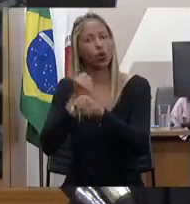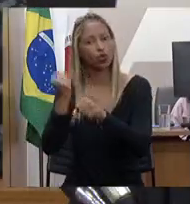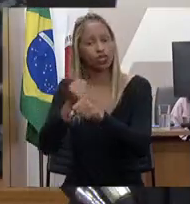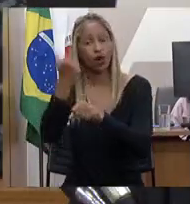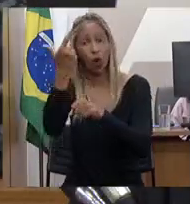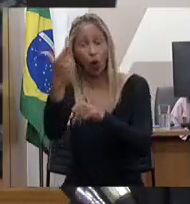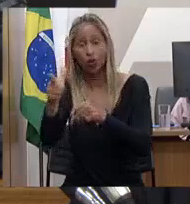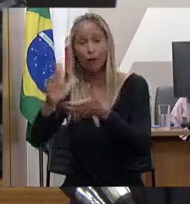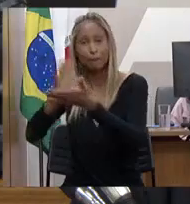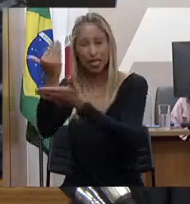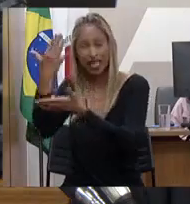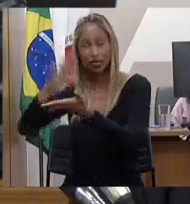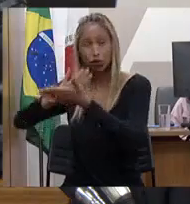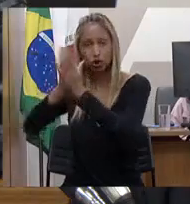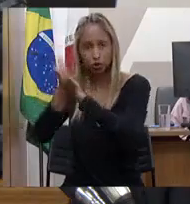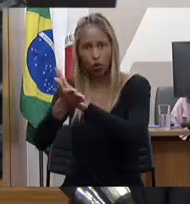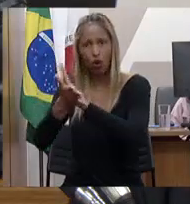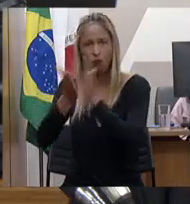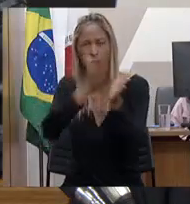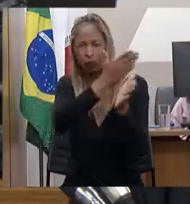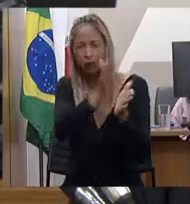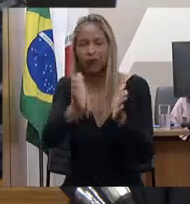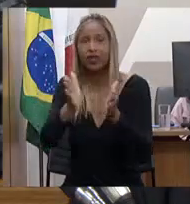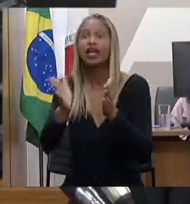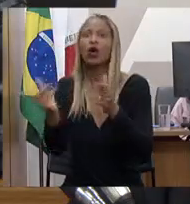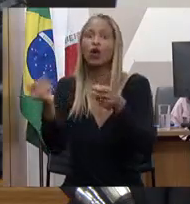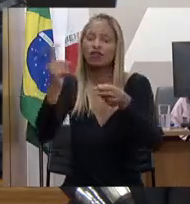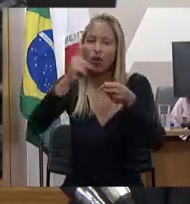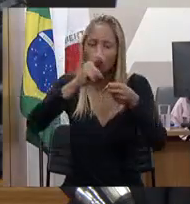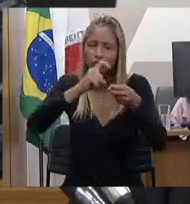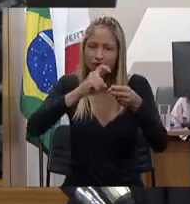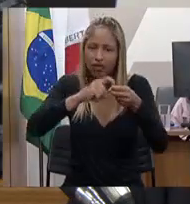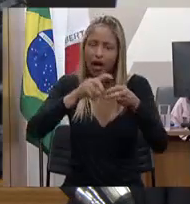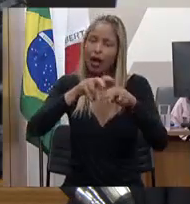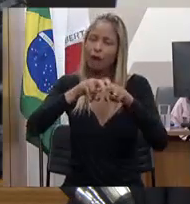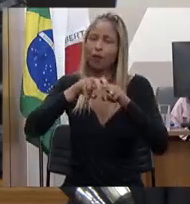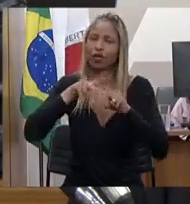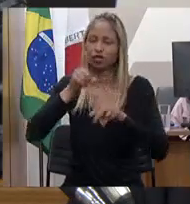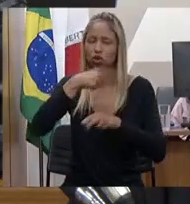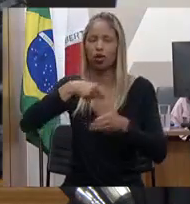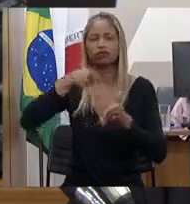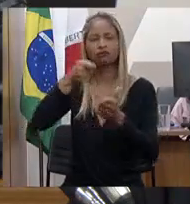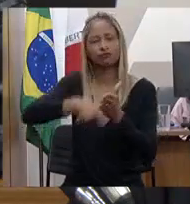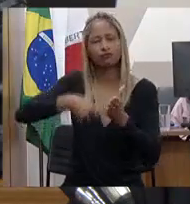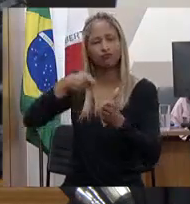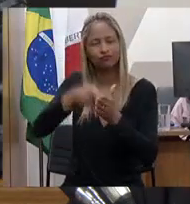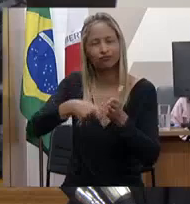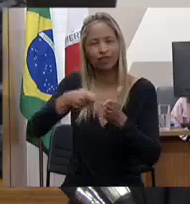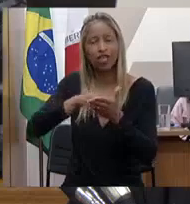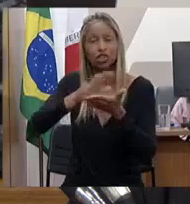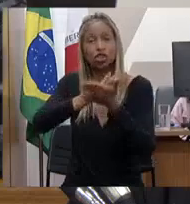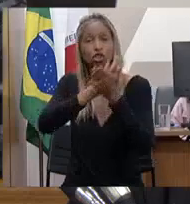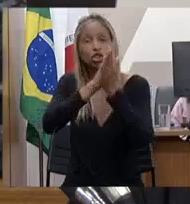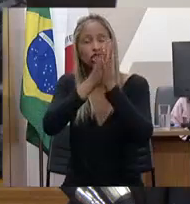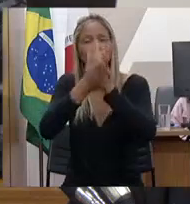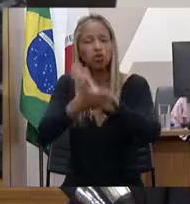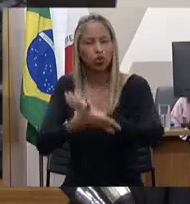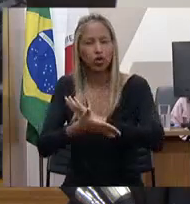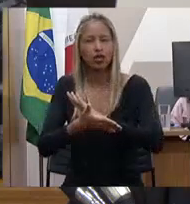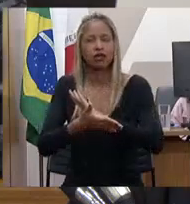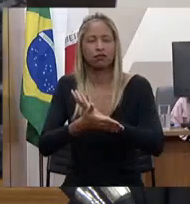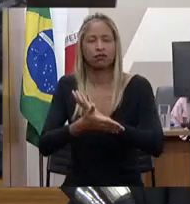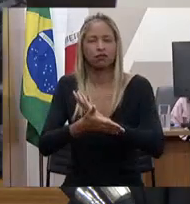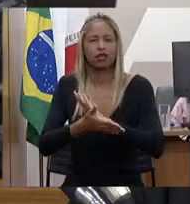tudo o que se foi destruído no último período vai requerer aí mas é foi por isso que nós lutamos para derrotar o fascismo nas eleições